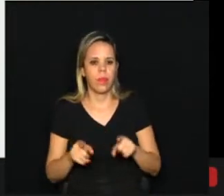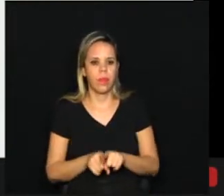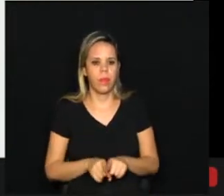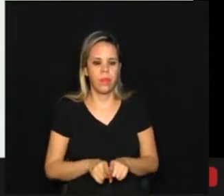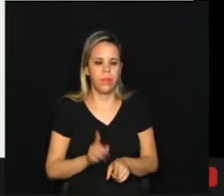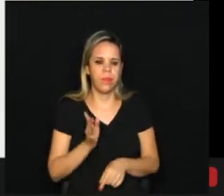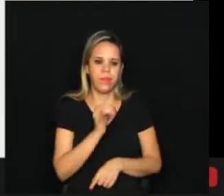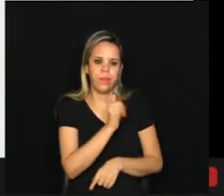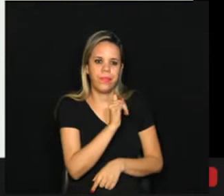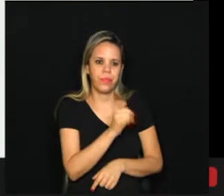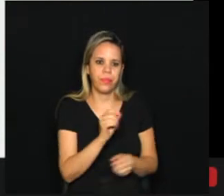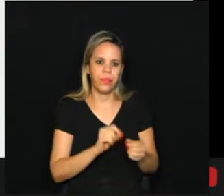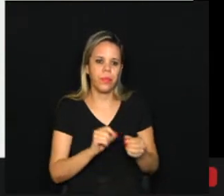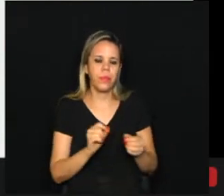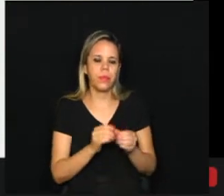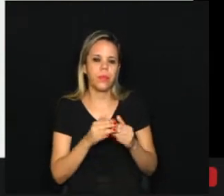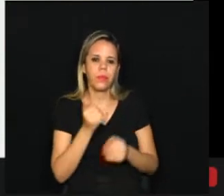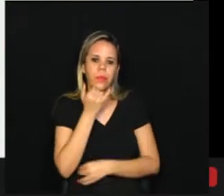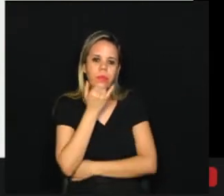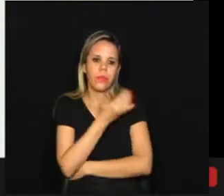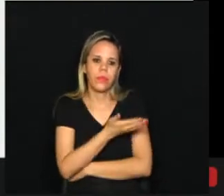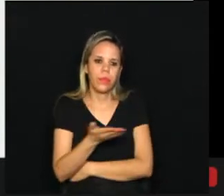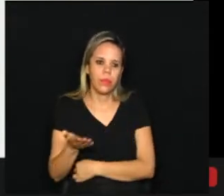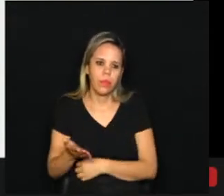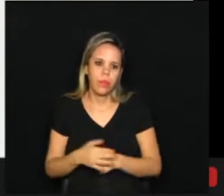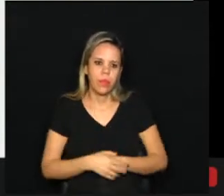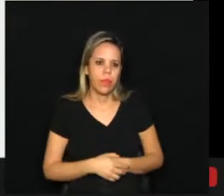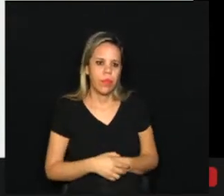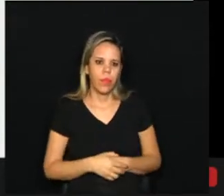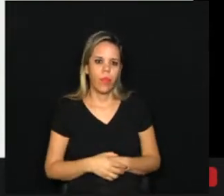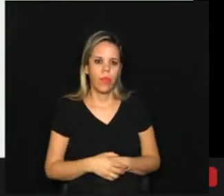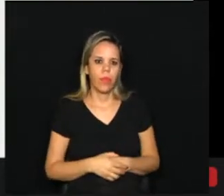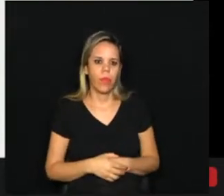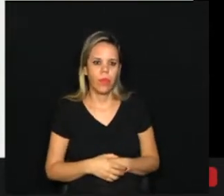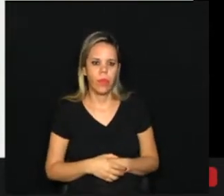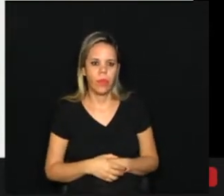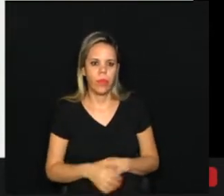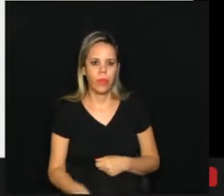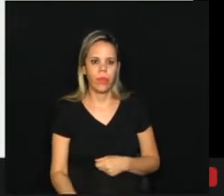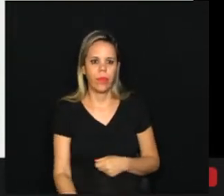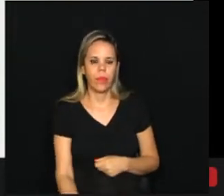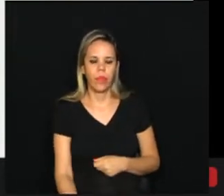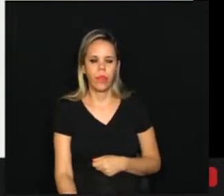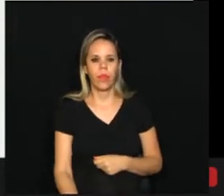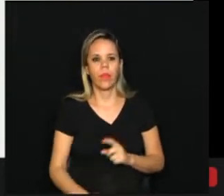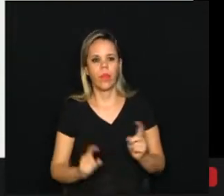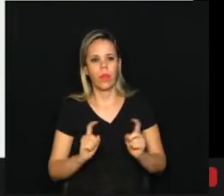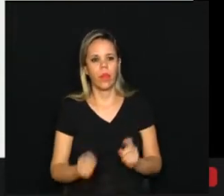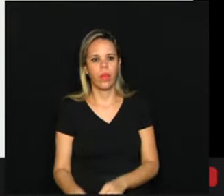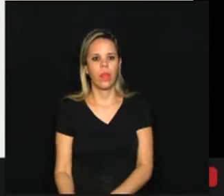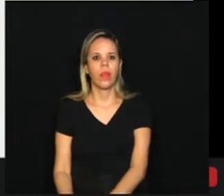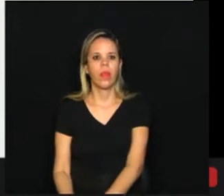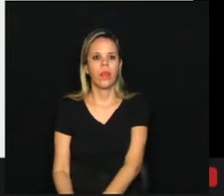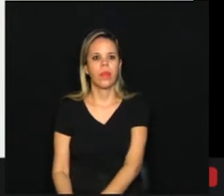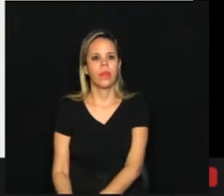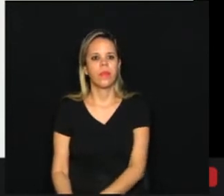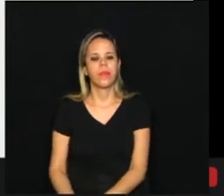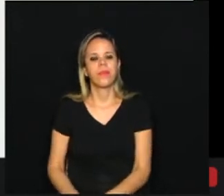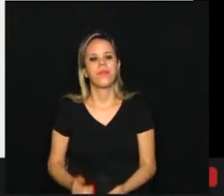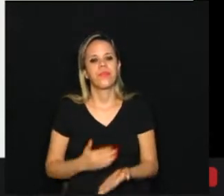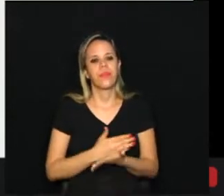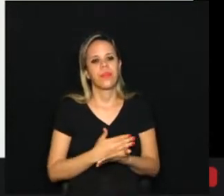já tinha feito esse pedido de desculpas, mas durante a reunião, ela